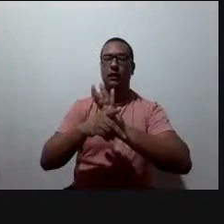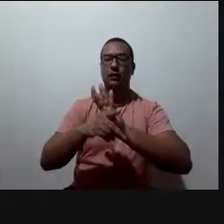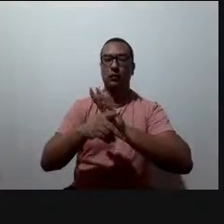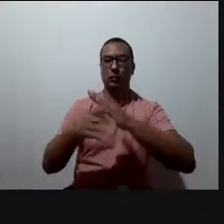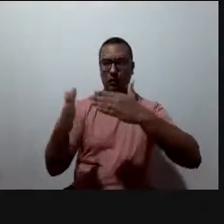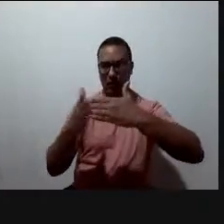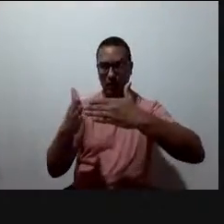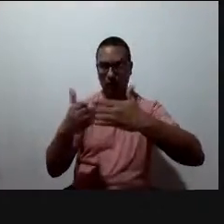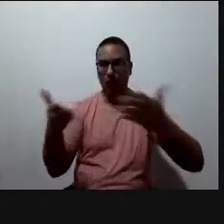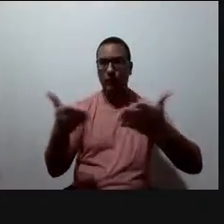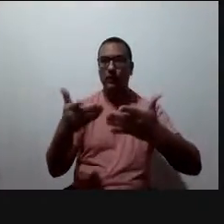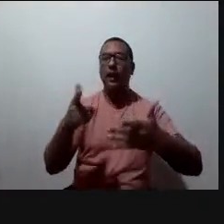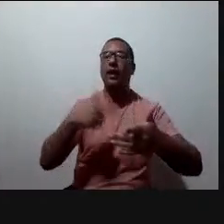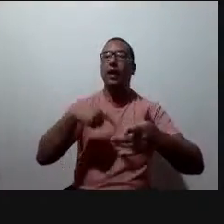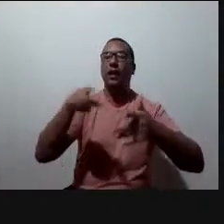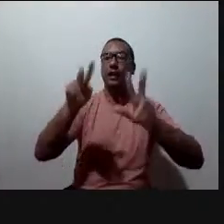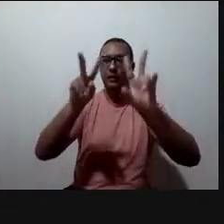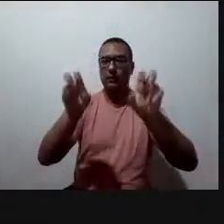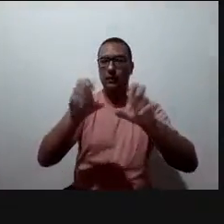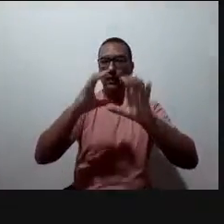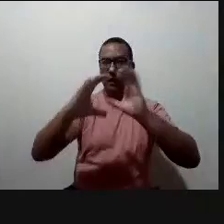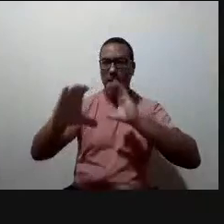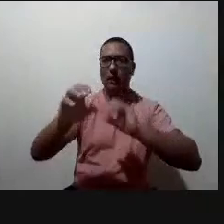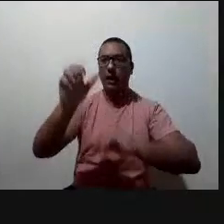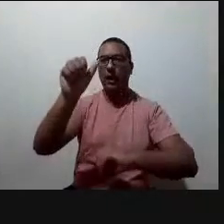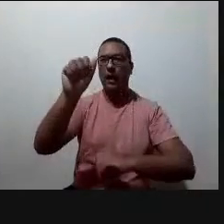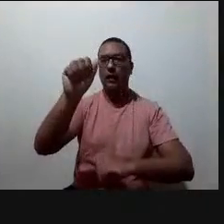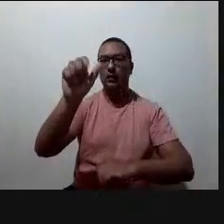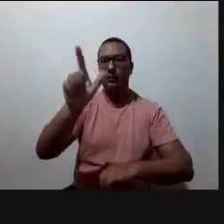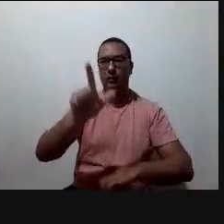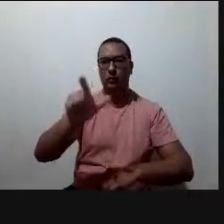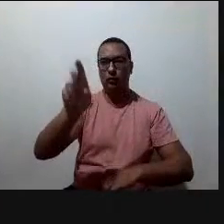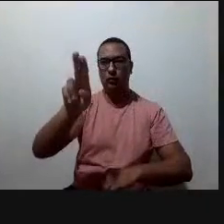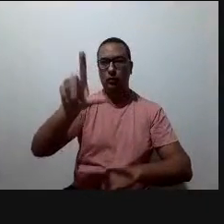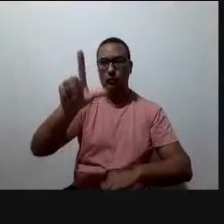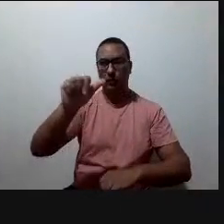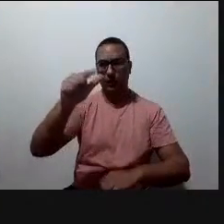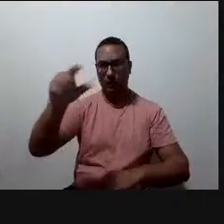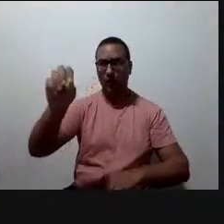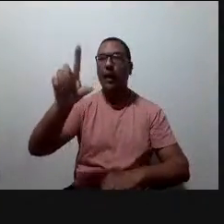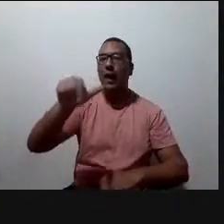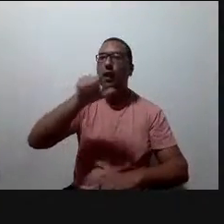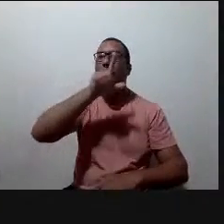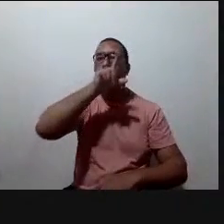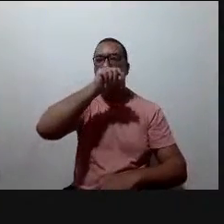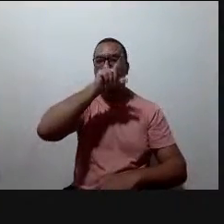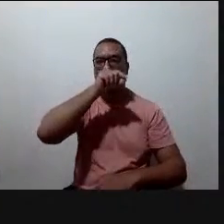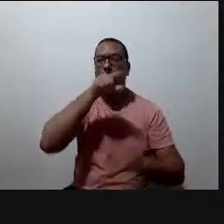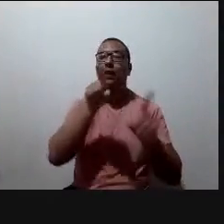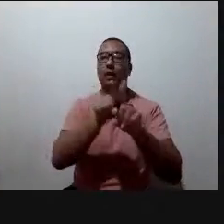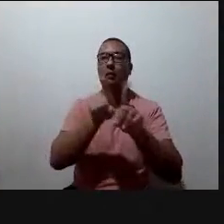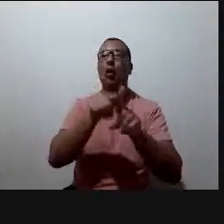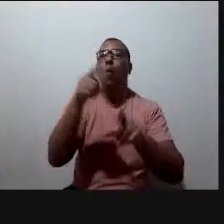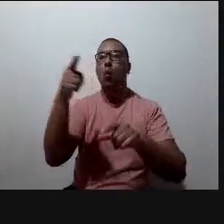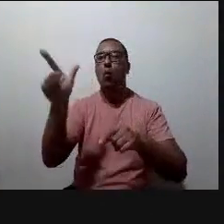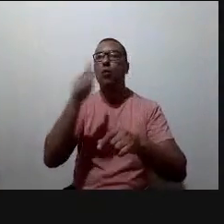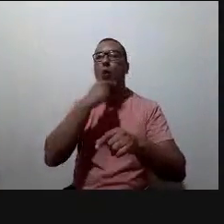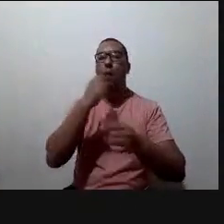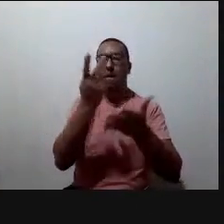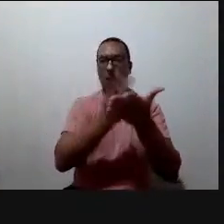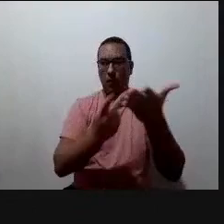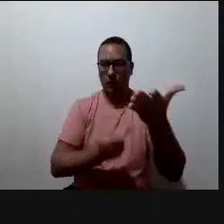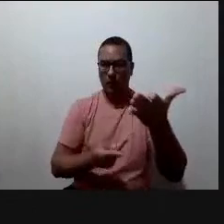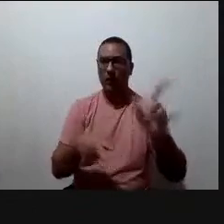o Azulão. Todo mundo sabe que Azulão é um passarinho. O texto é de um outro poeta modernista, a gente estava cantando